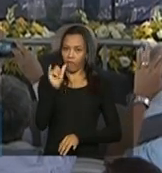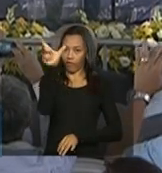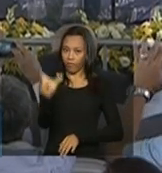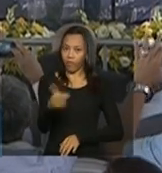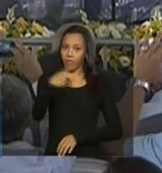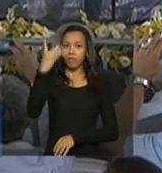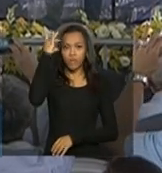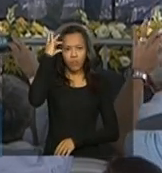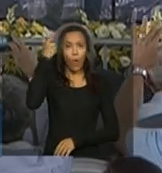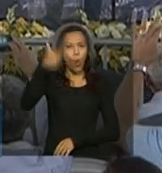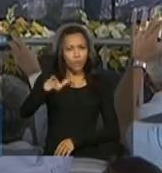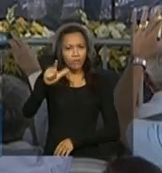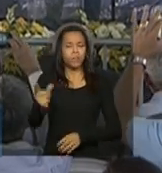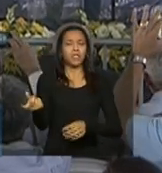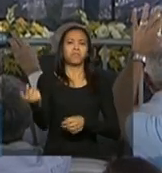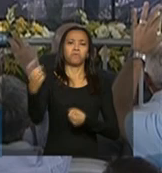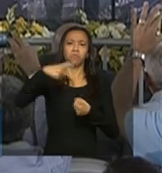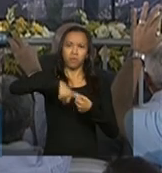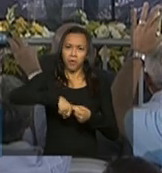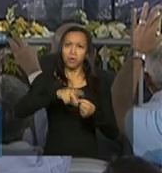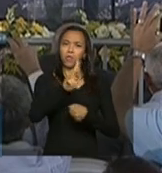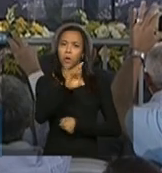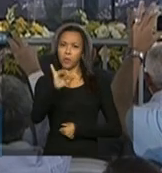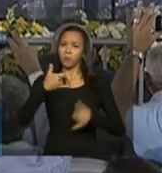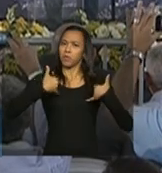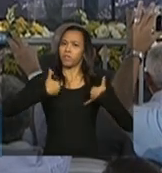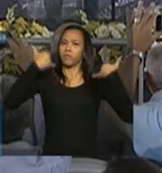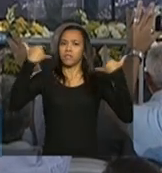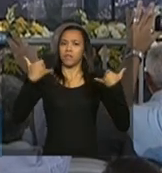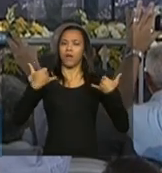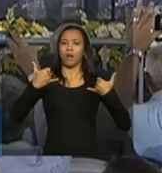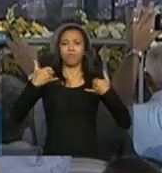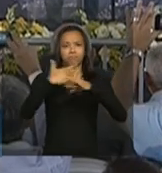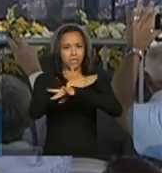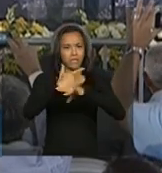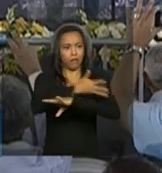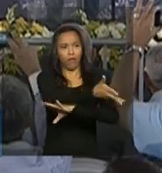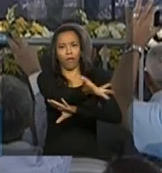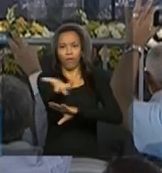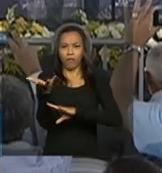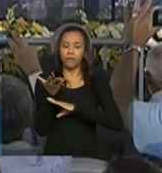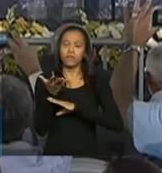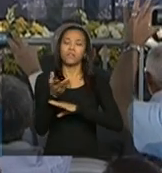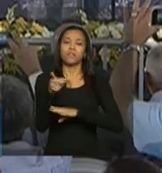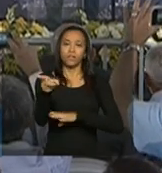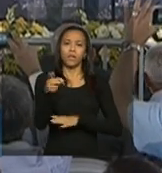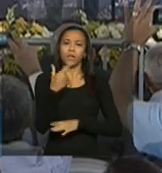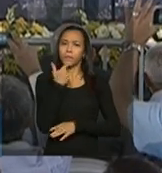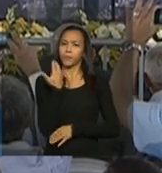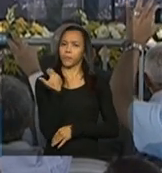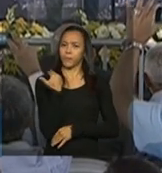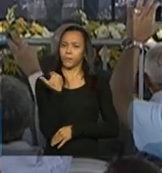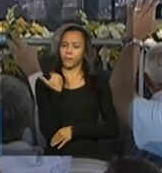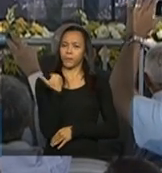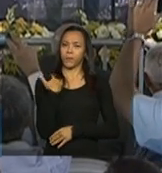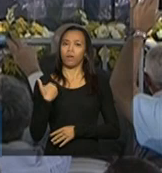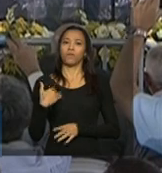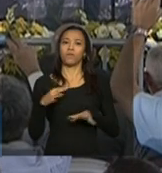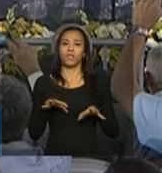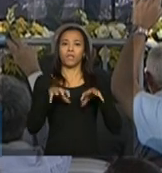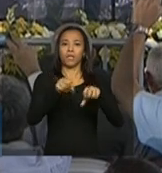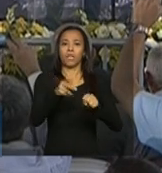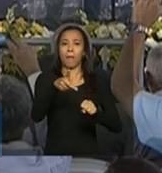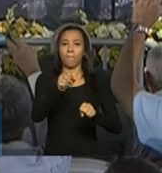vem mais uma vez ao Rio de Janeiro no aniversário da cidade. Sei que a presidenta estava agora na posse do presidente do